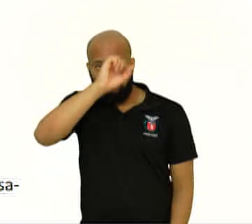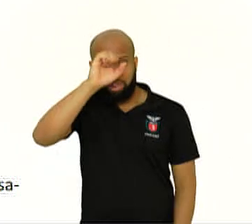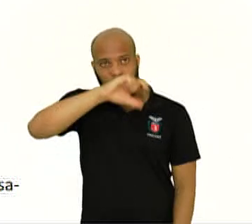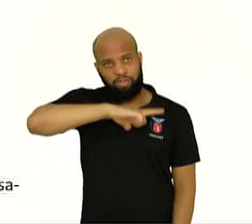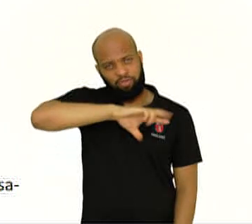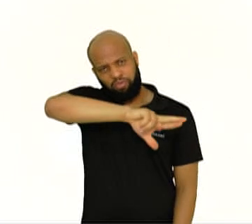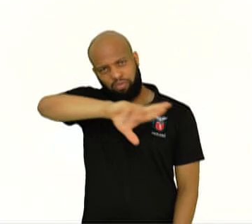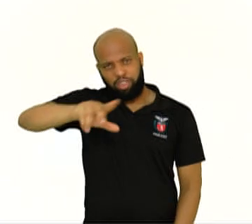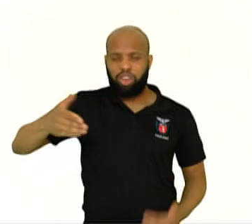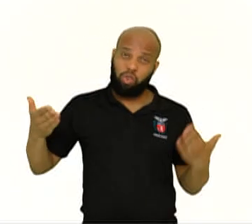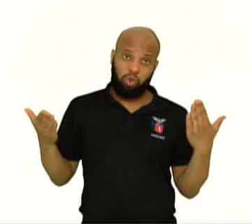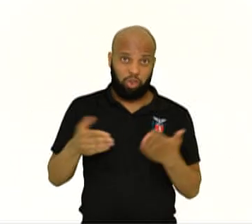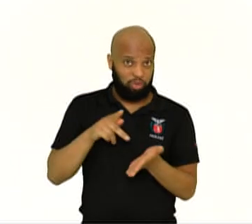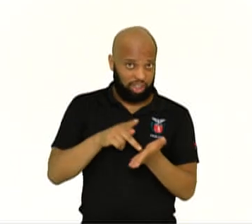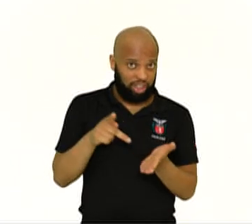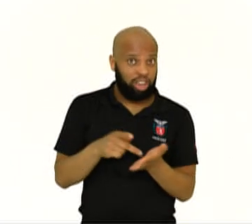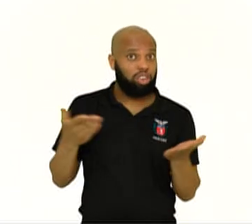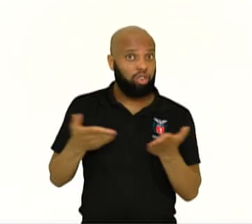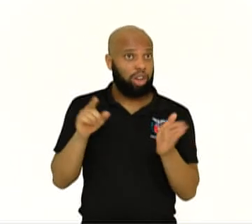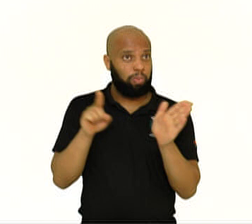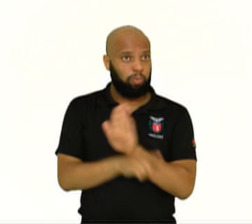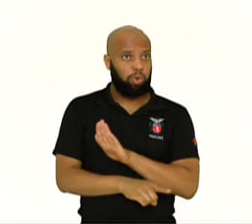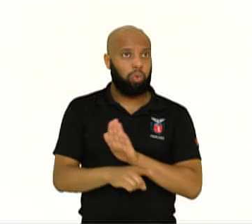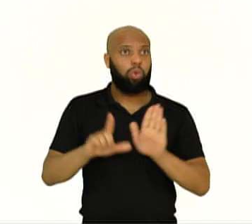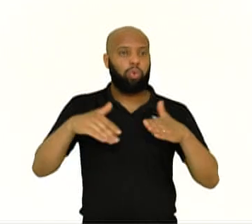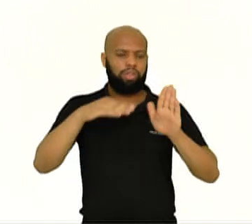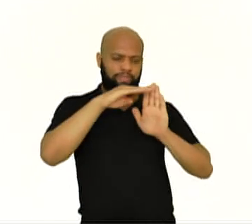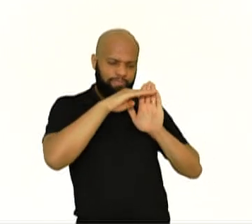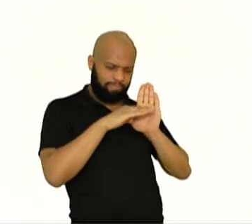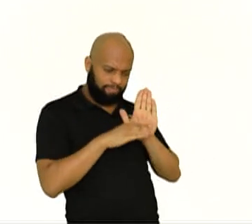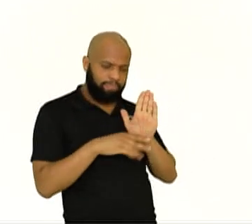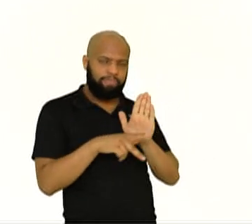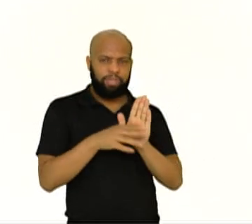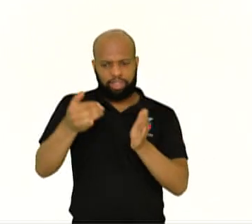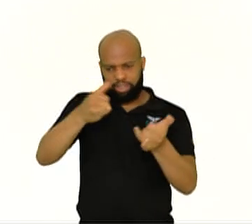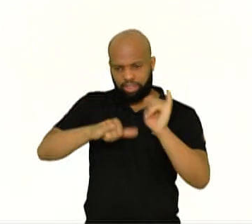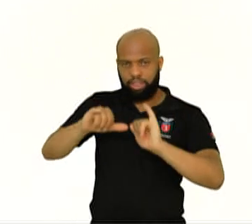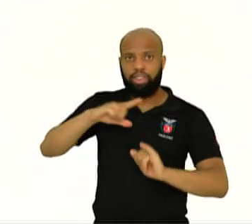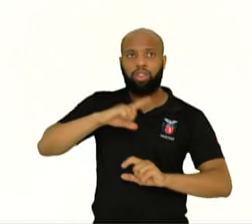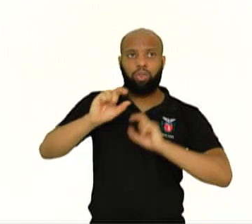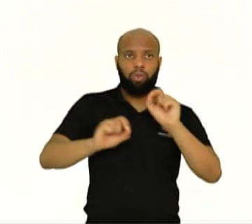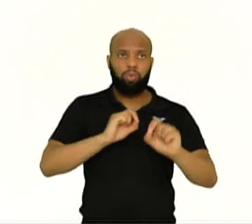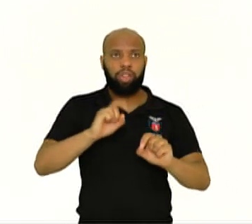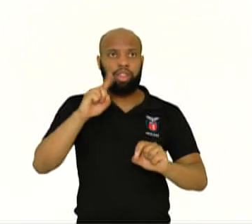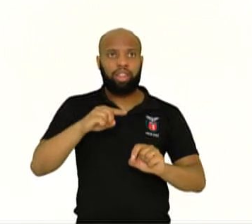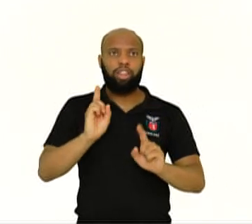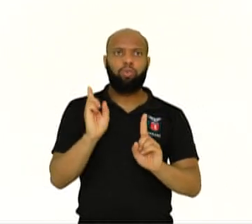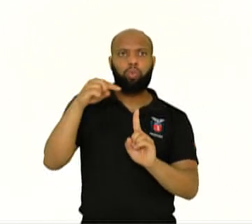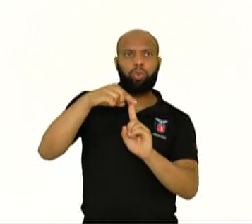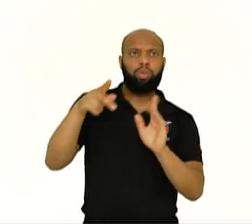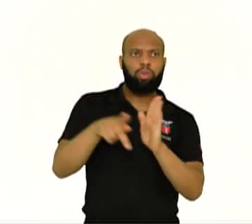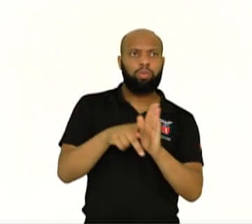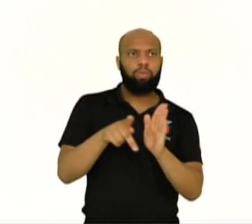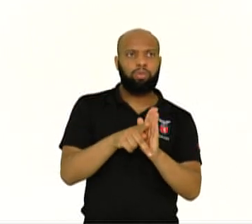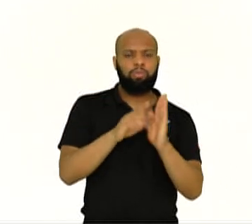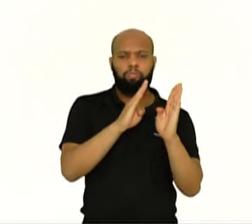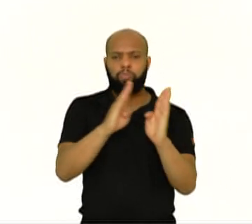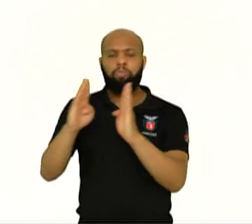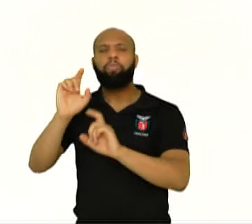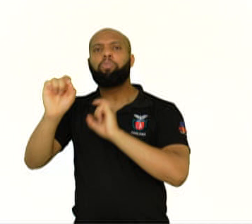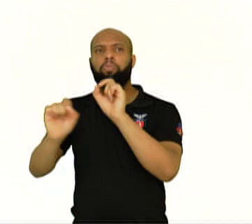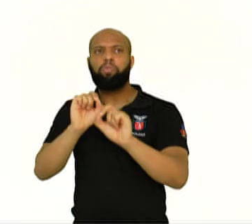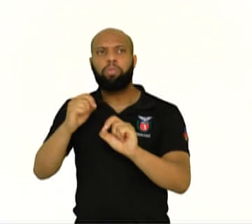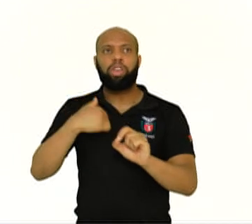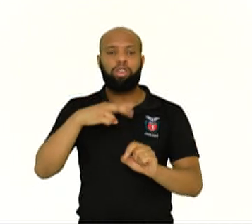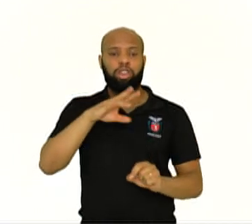foi? Vamos para o quiz? As propriedades dos elementos são função periódica do seu o quê? Então, eu